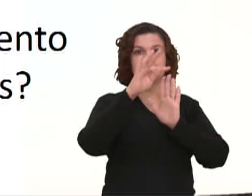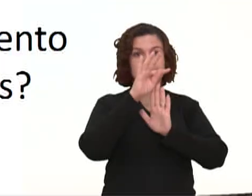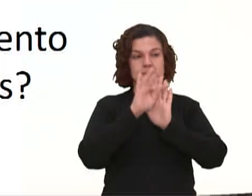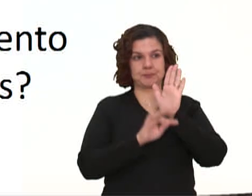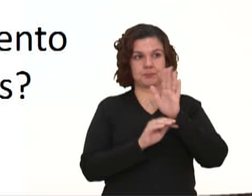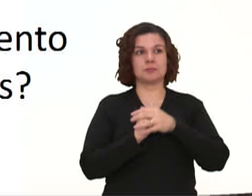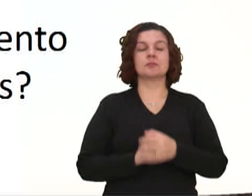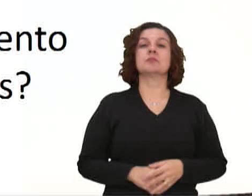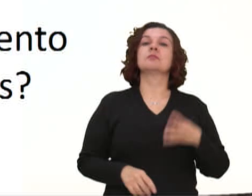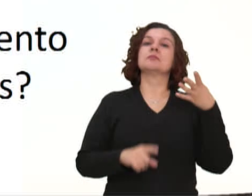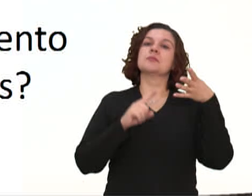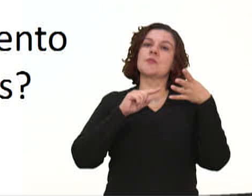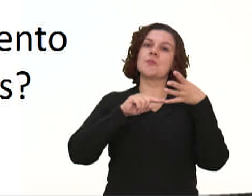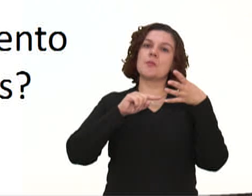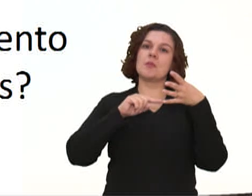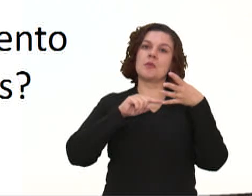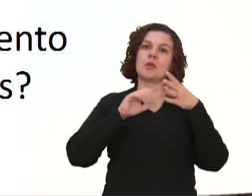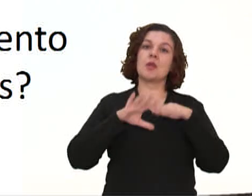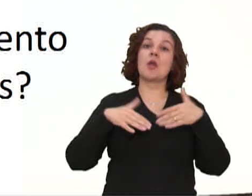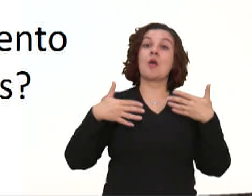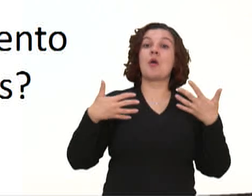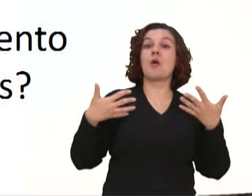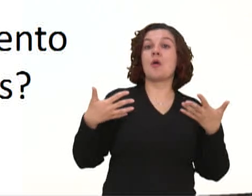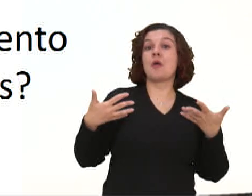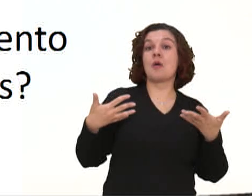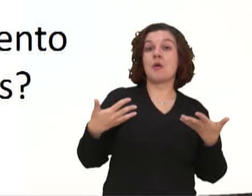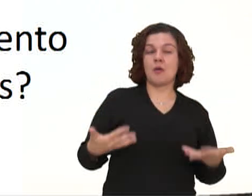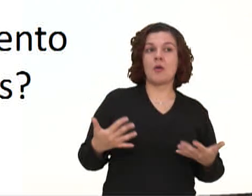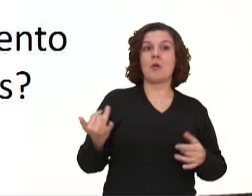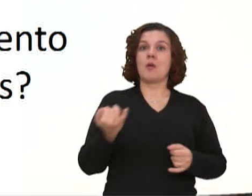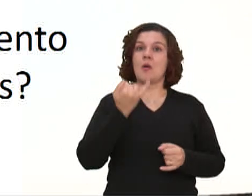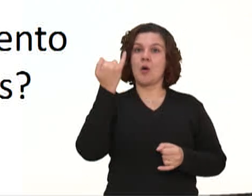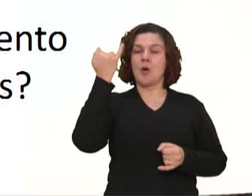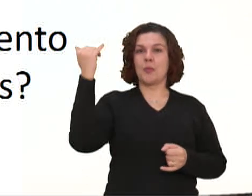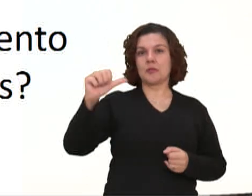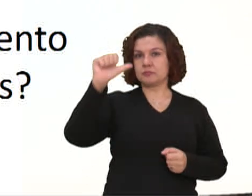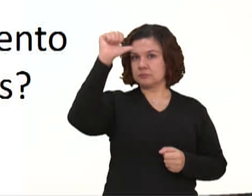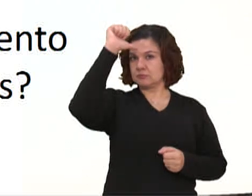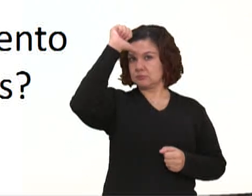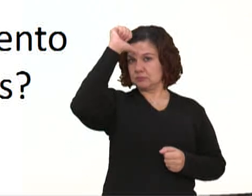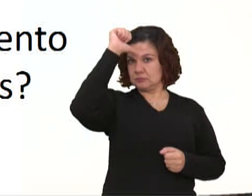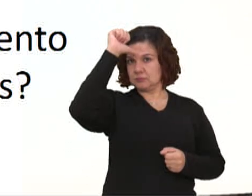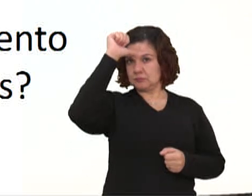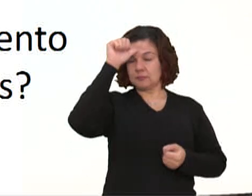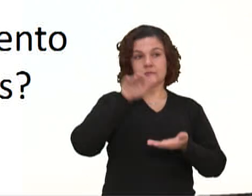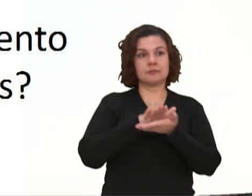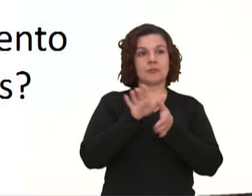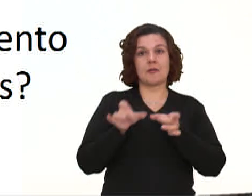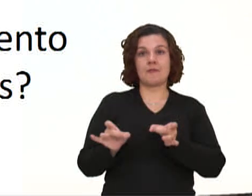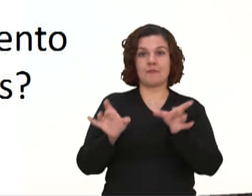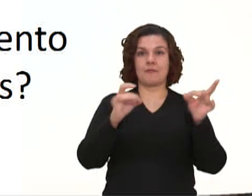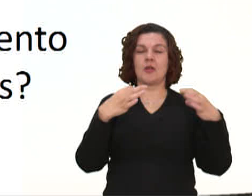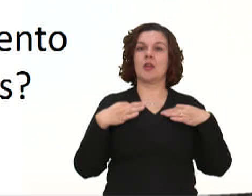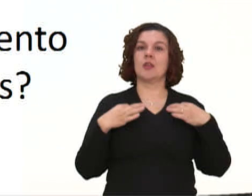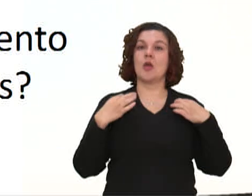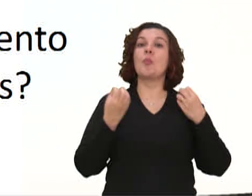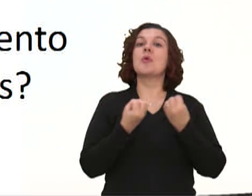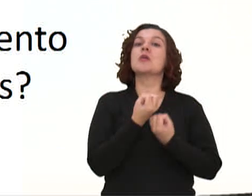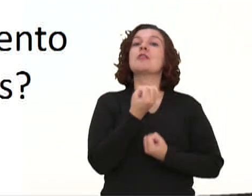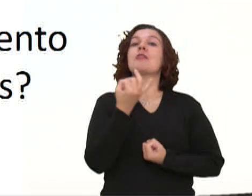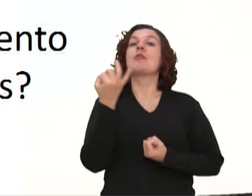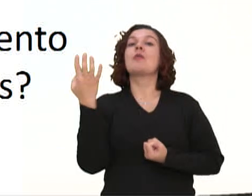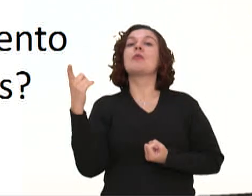nós. E 4. Qual o papel de Bangladesh no fornecimento de roupas e quanto isso gera de empregos?